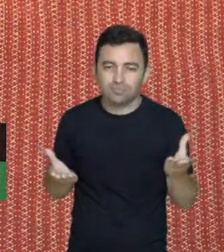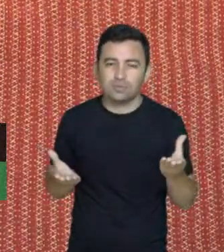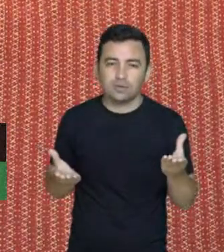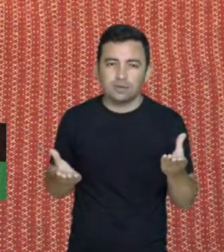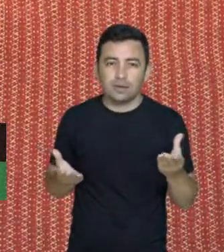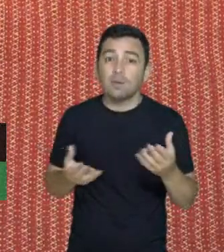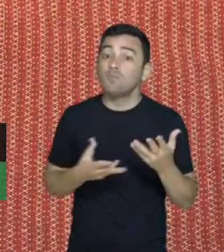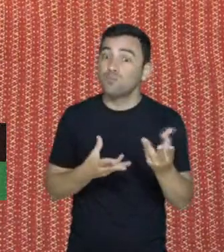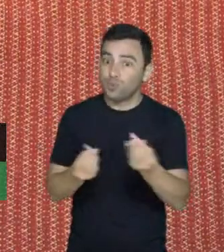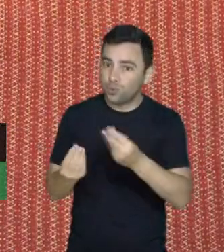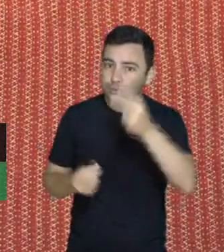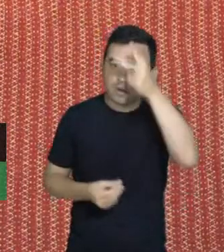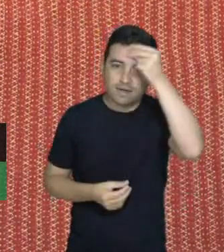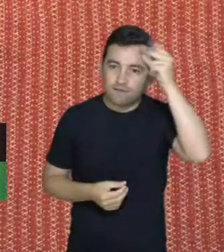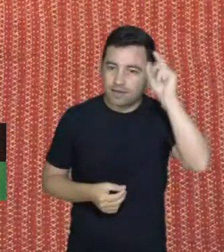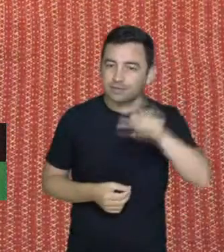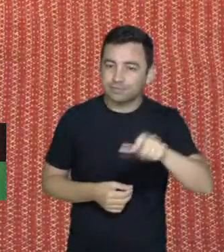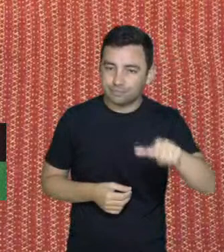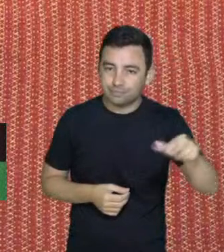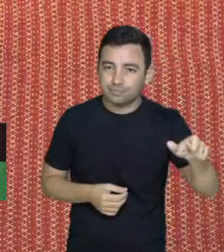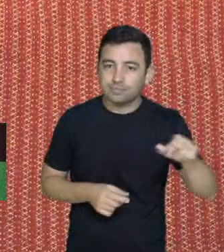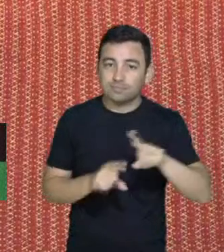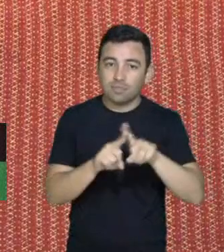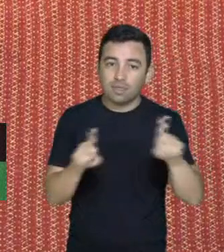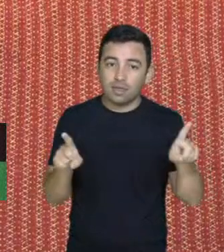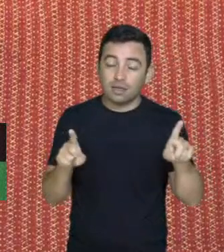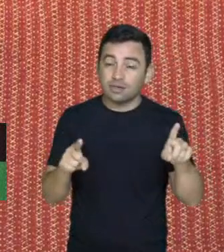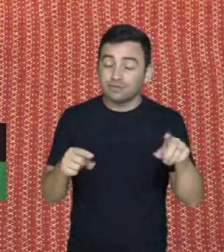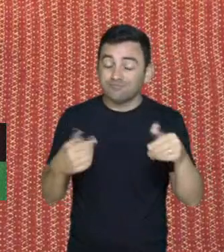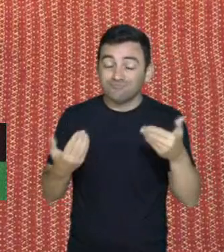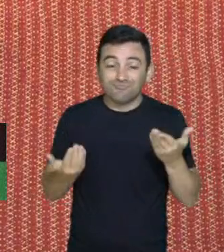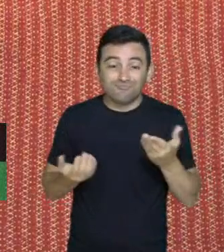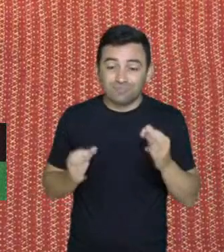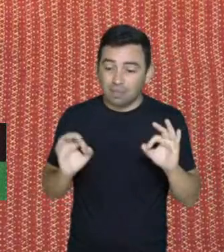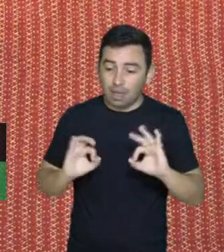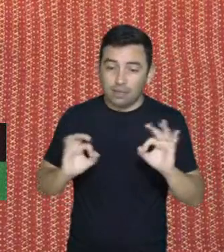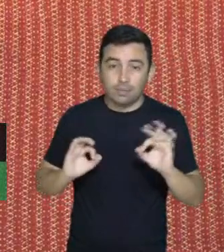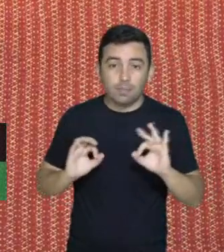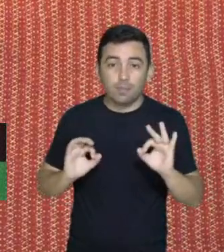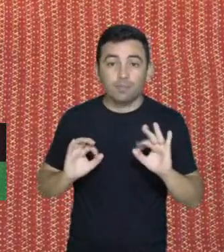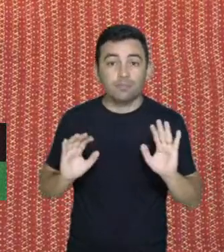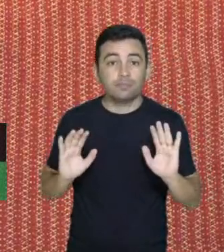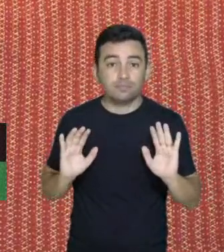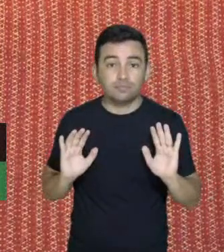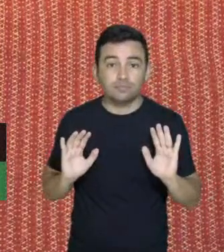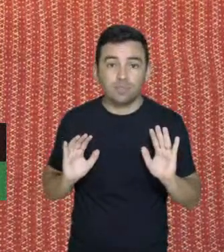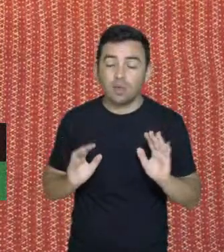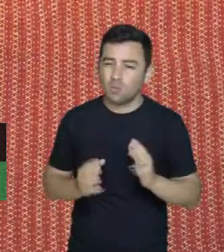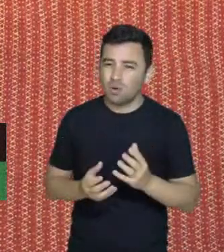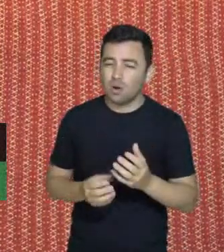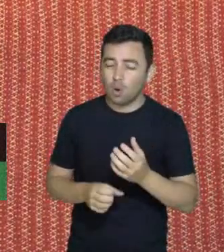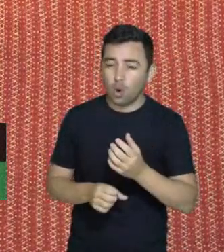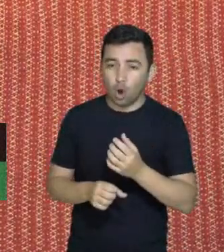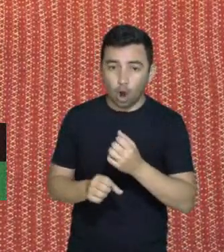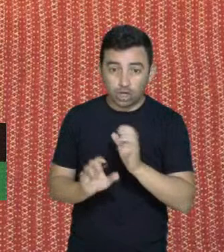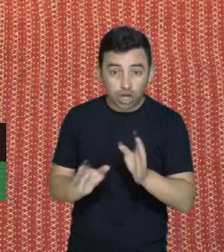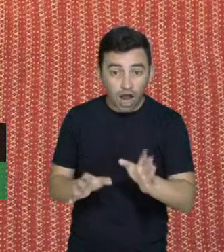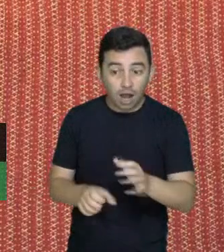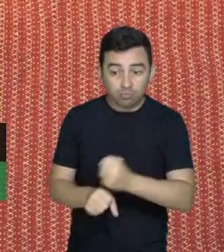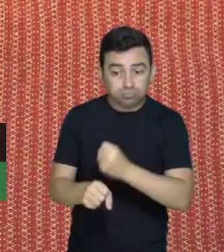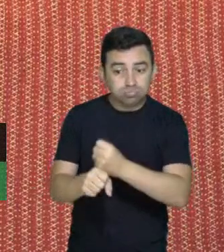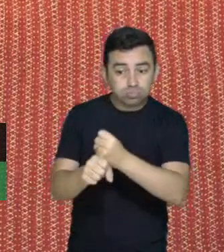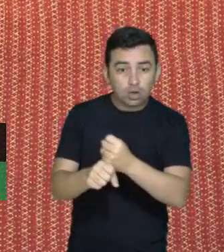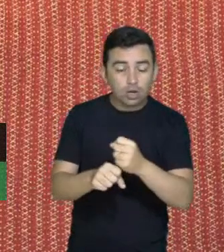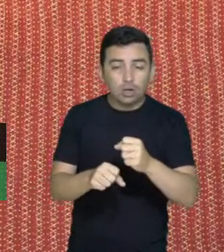Muitos prefeitos ficaram a ver navios. Por quê? Porque obras licitadas, obras contratadas